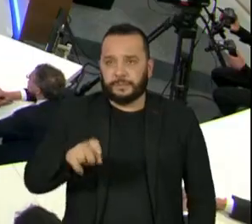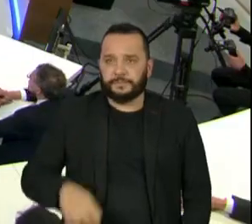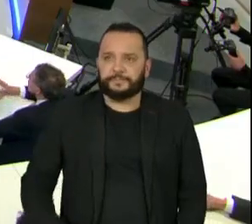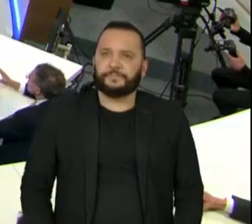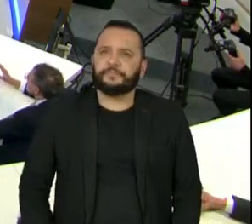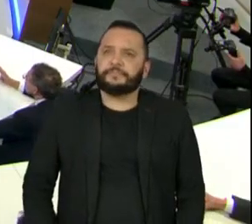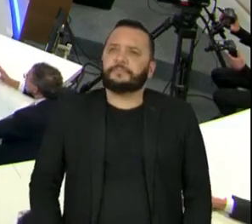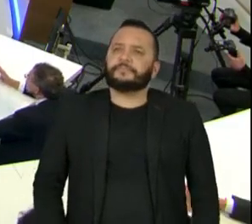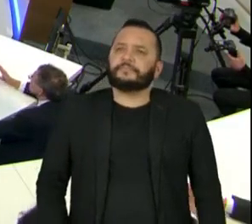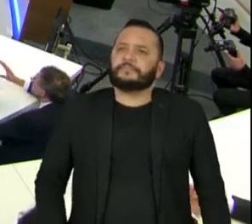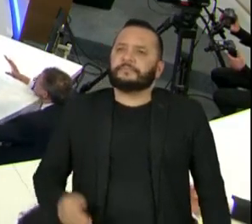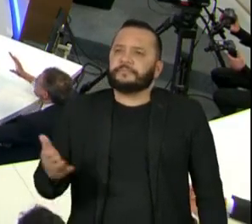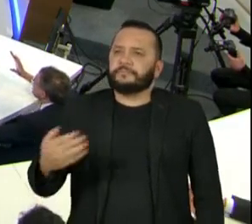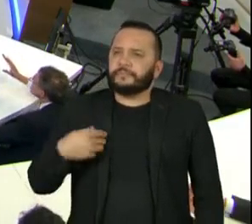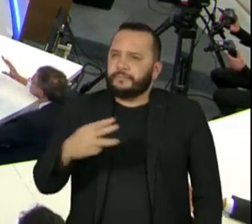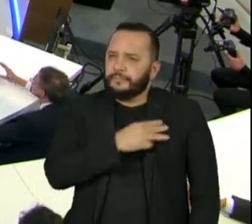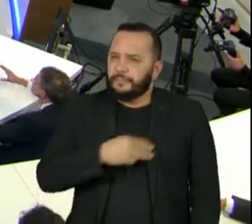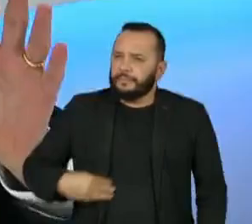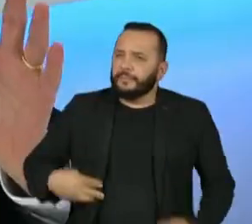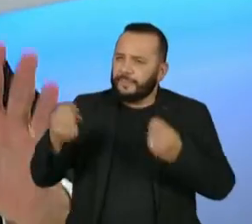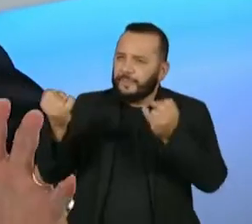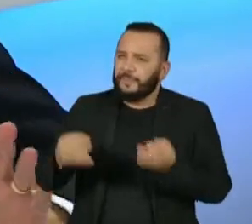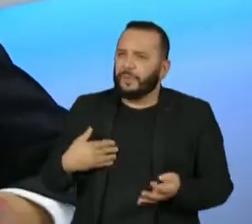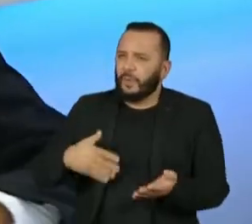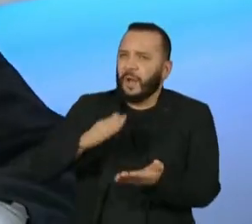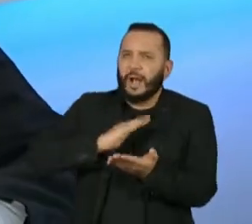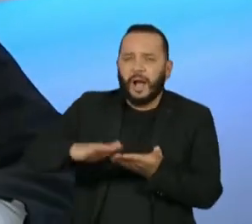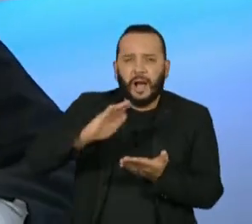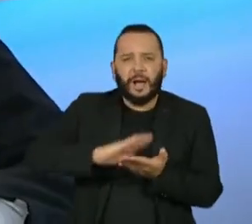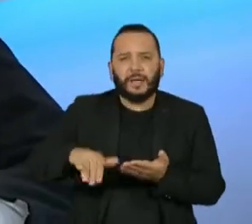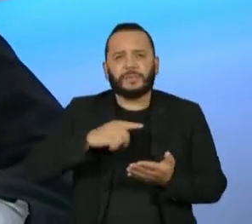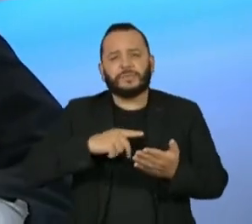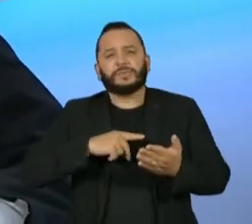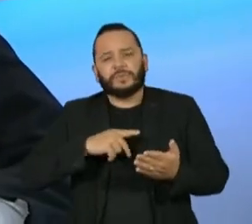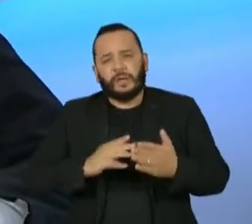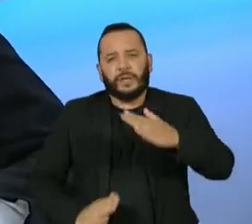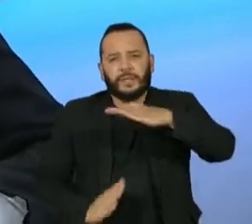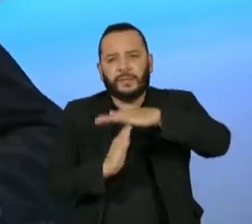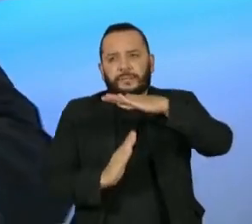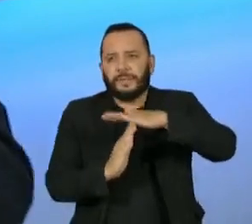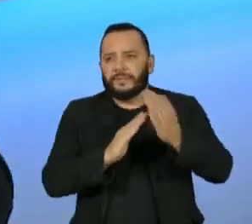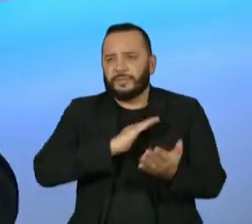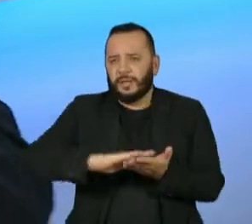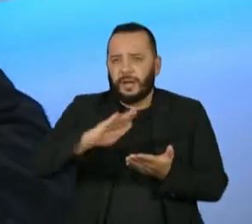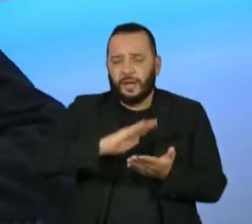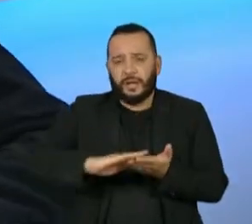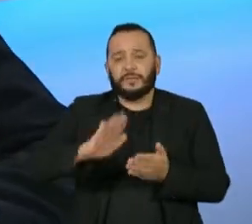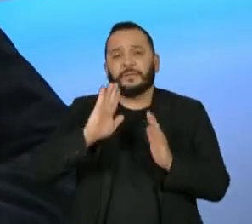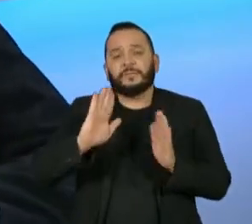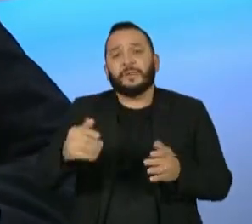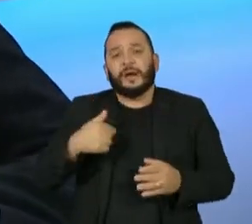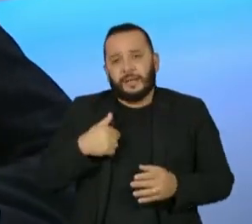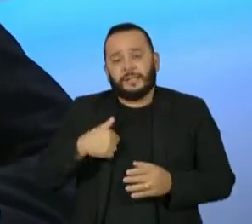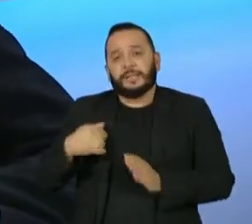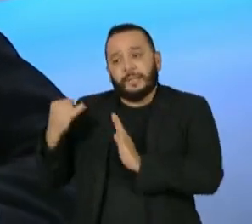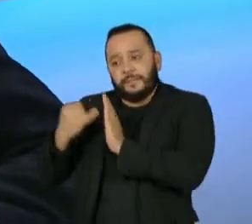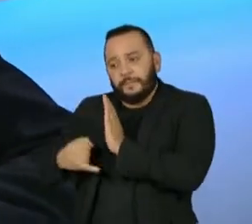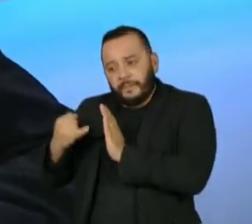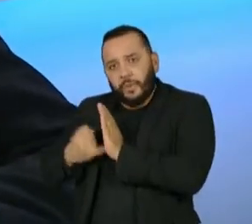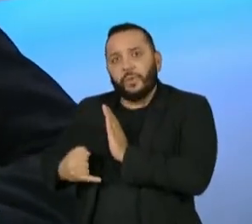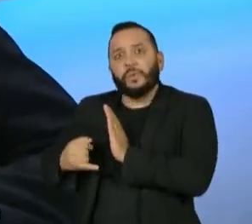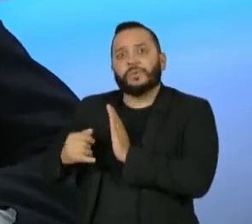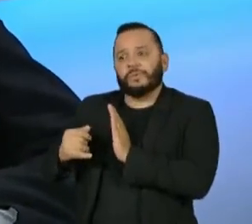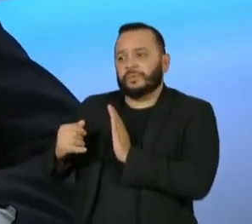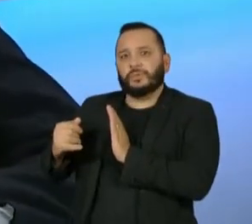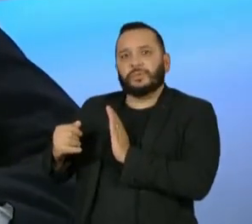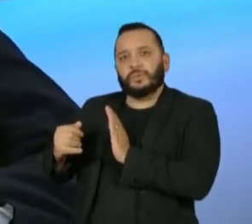ministrou a gente falou aqui muito sobre gasto teto de gasto mas a do lado da receita da tributação também dá